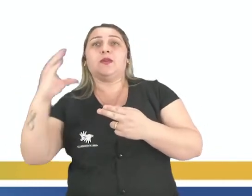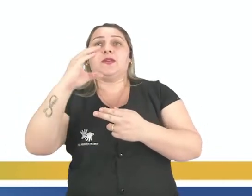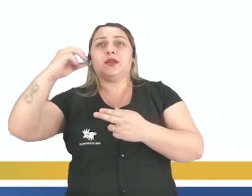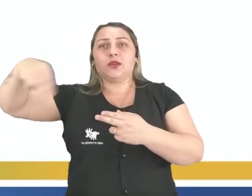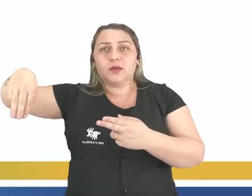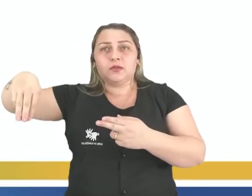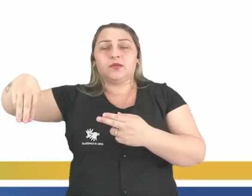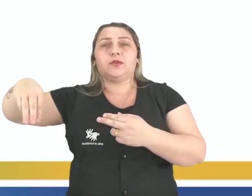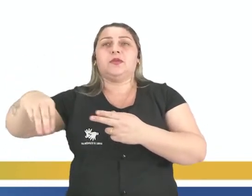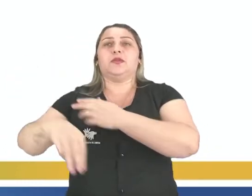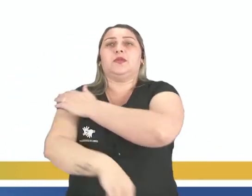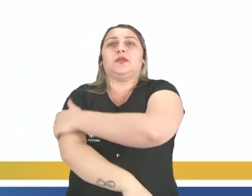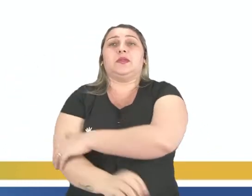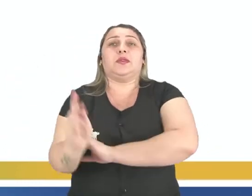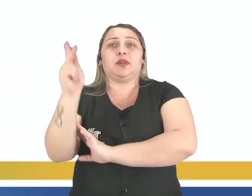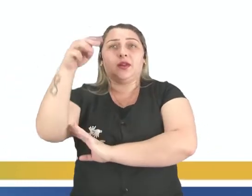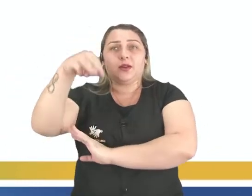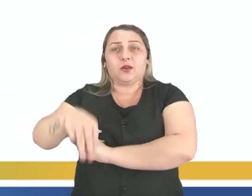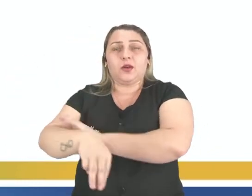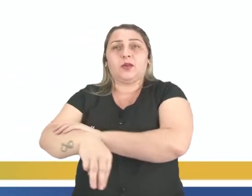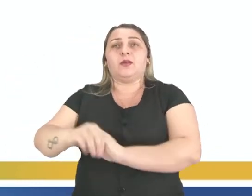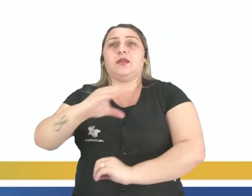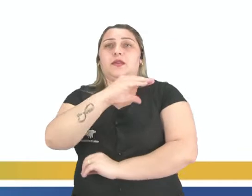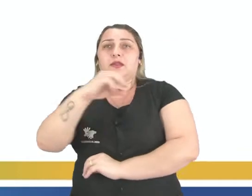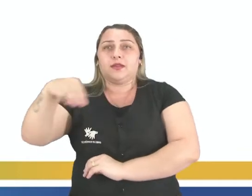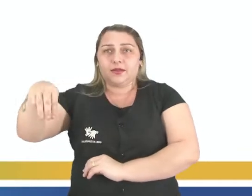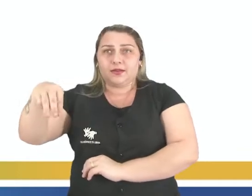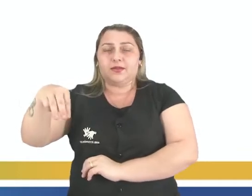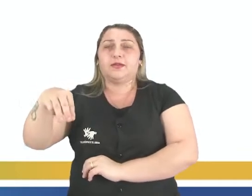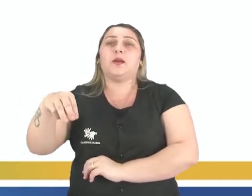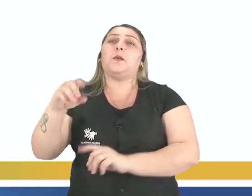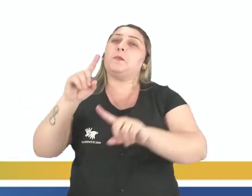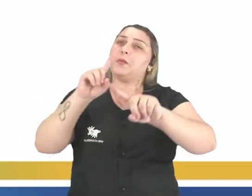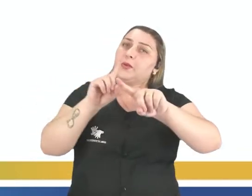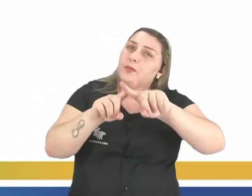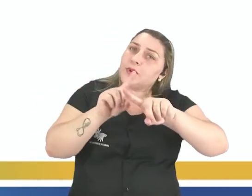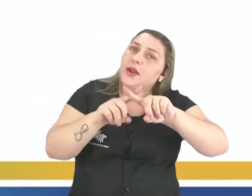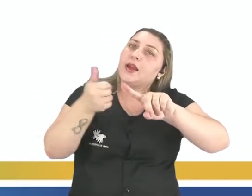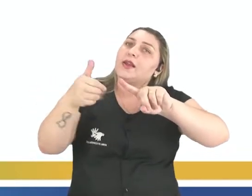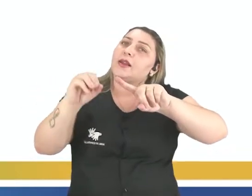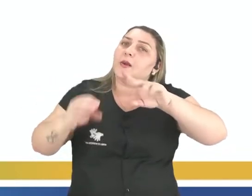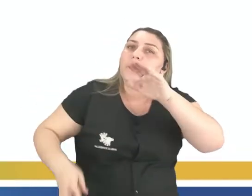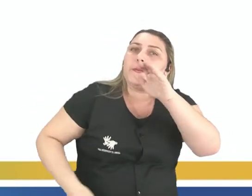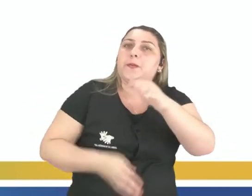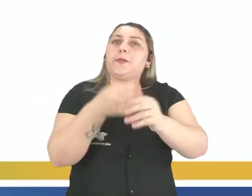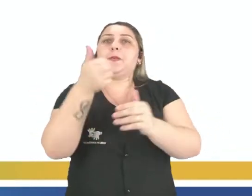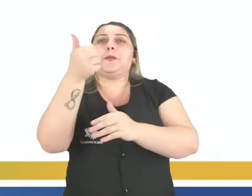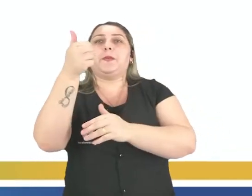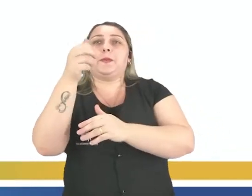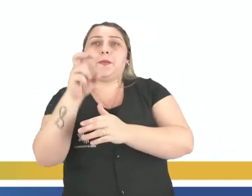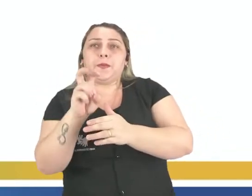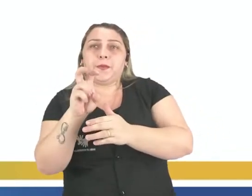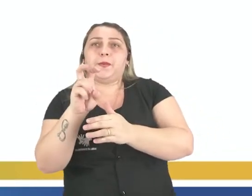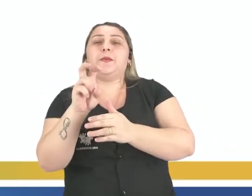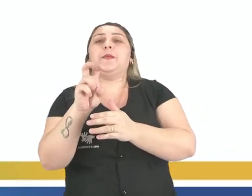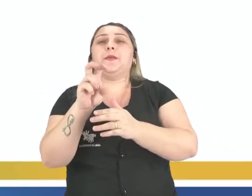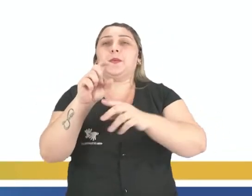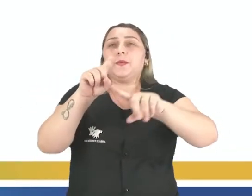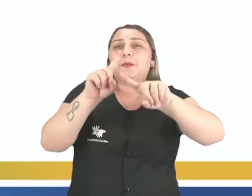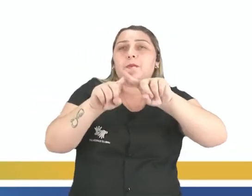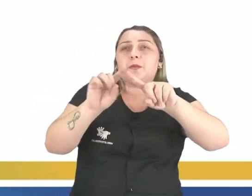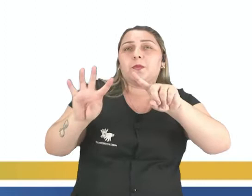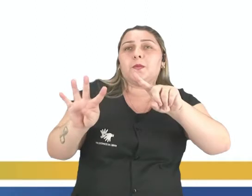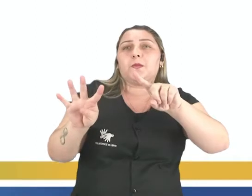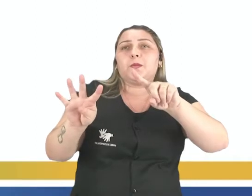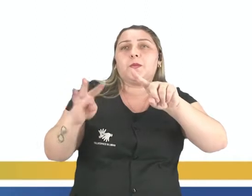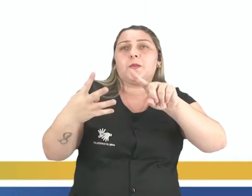note que para eu ir de quilômetro para centímetro, eu tenho que multiplicar por 10 5 vezes o valor de 4